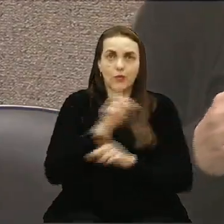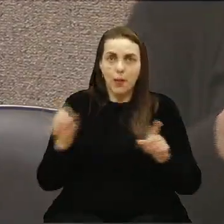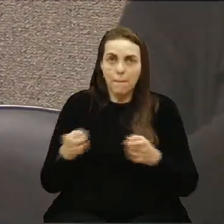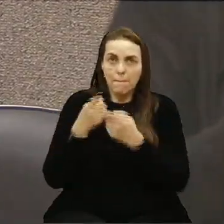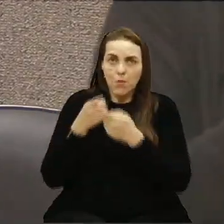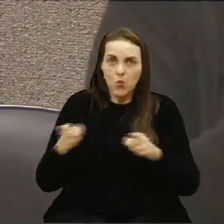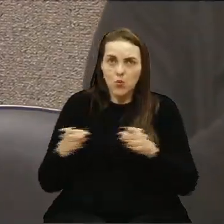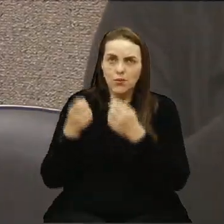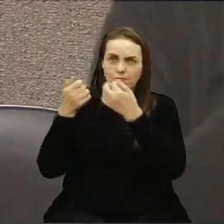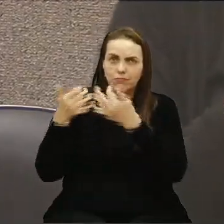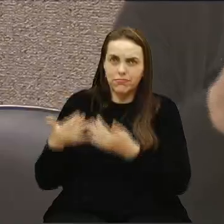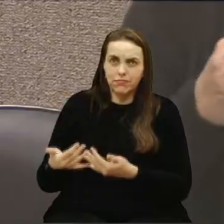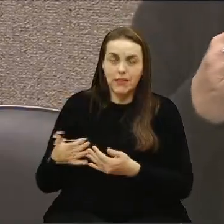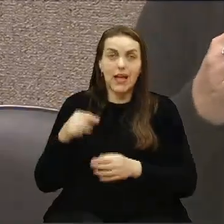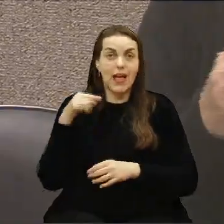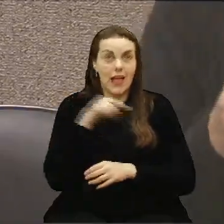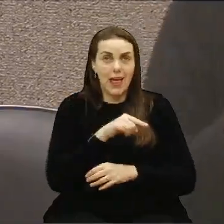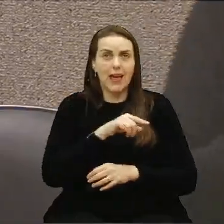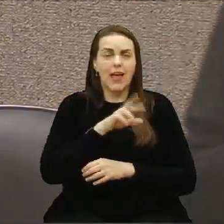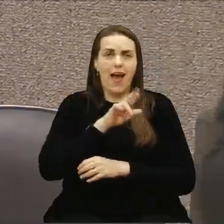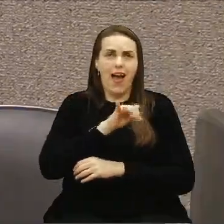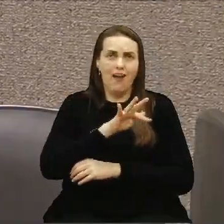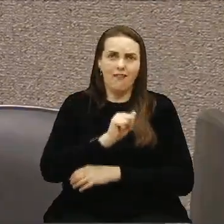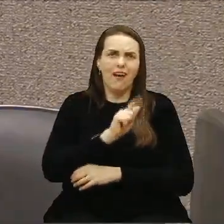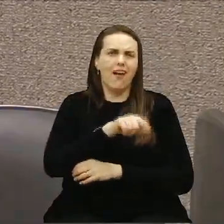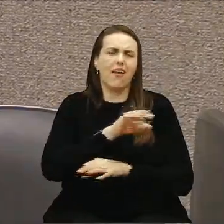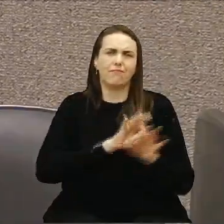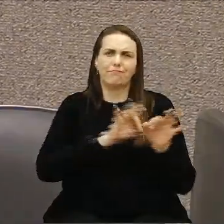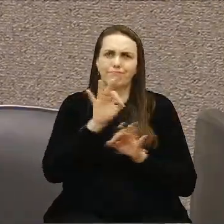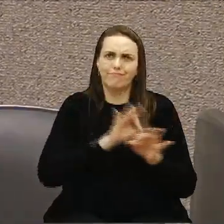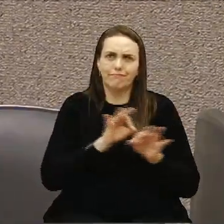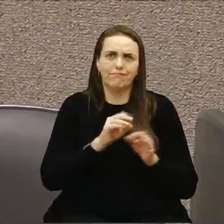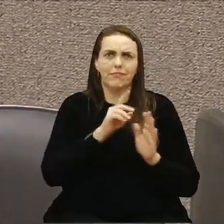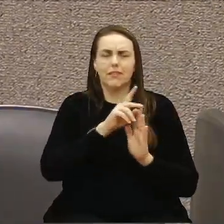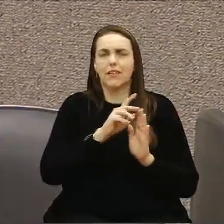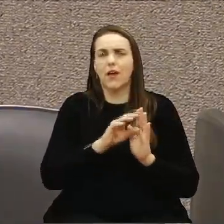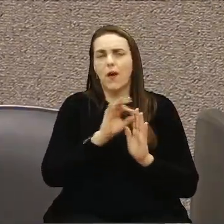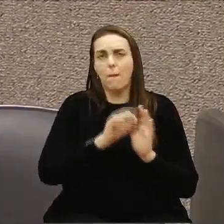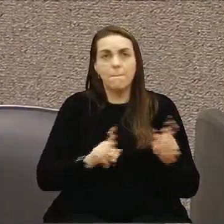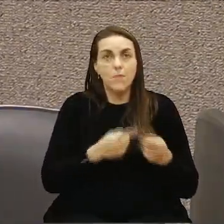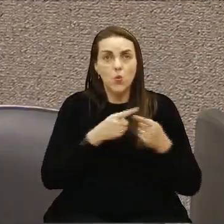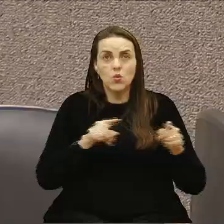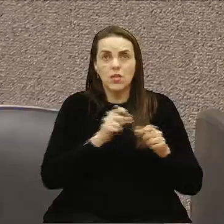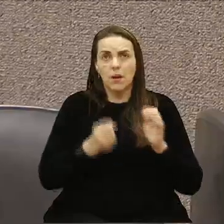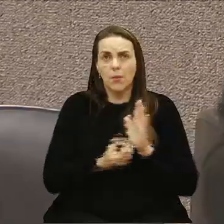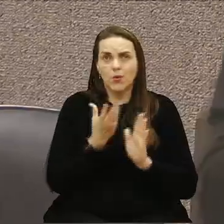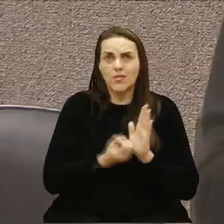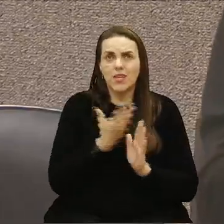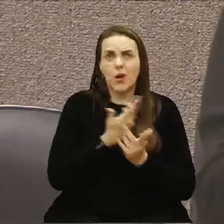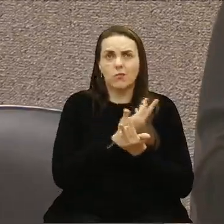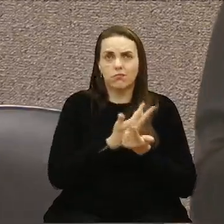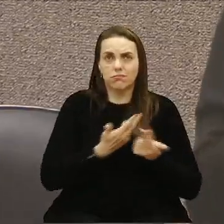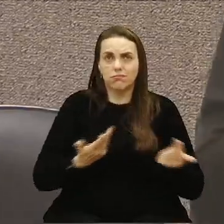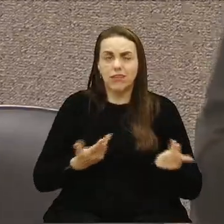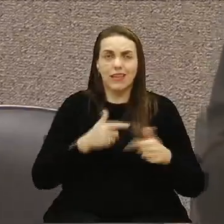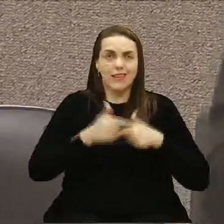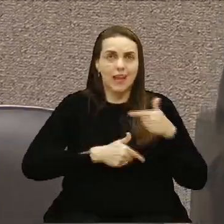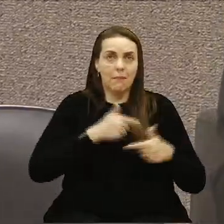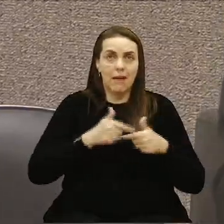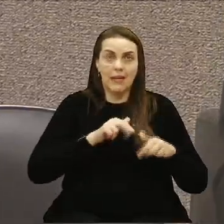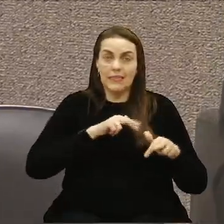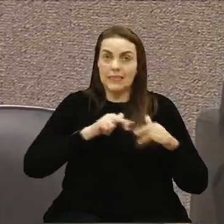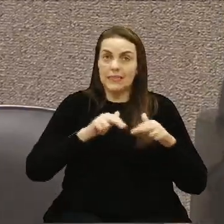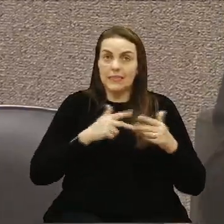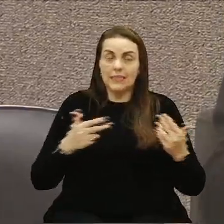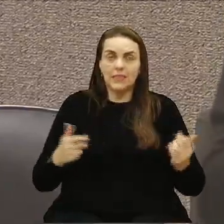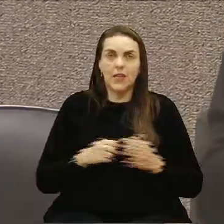músico, compositor, produtor, arranjador, está sempre envolvido em muitos trabalhos. E eu tentei falar com ele ontem, por